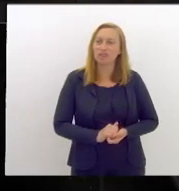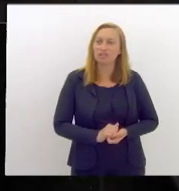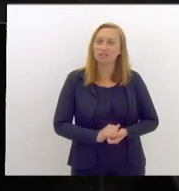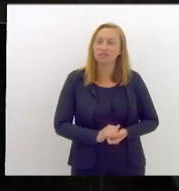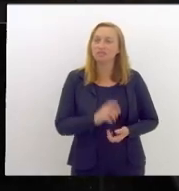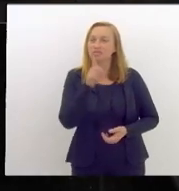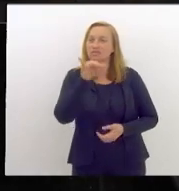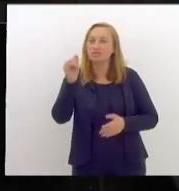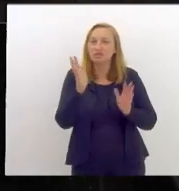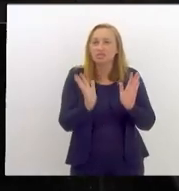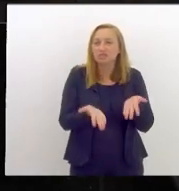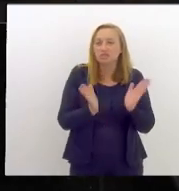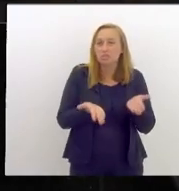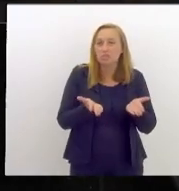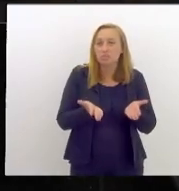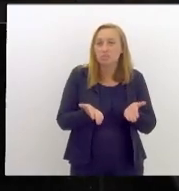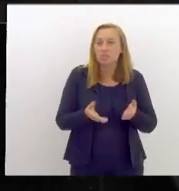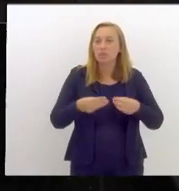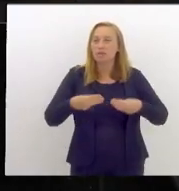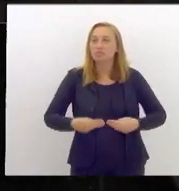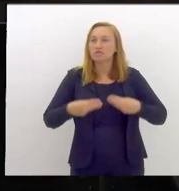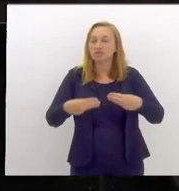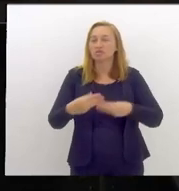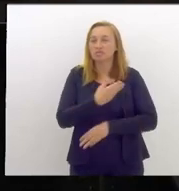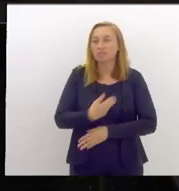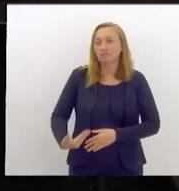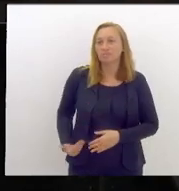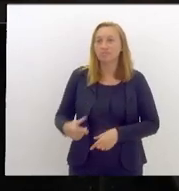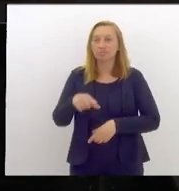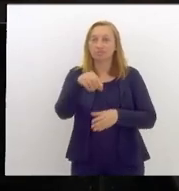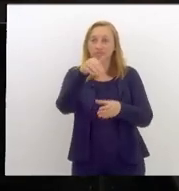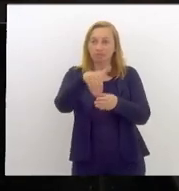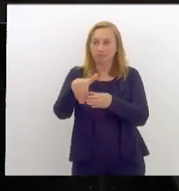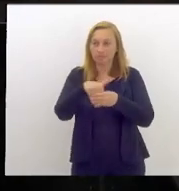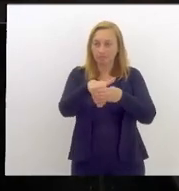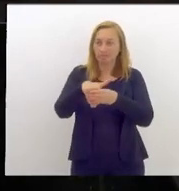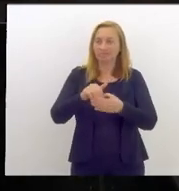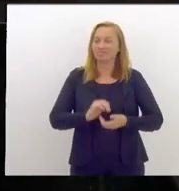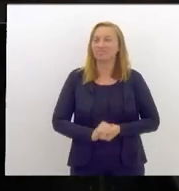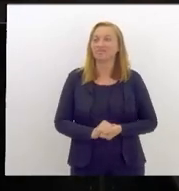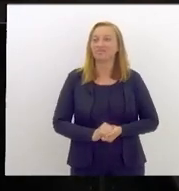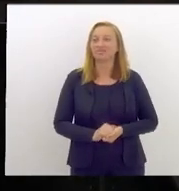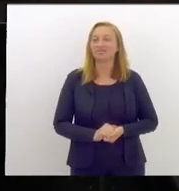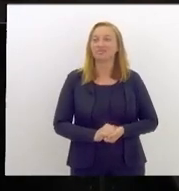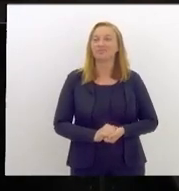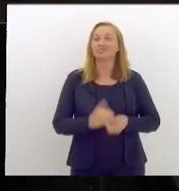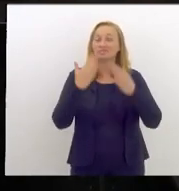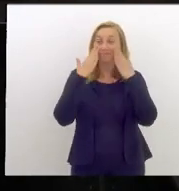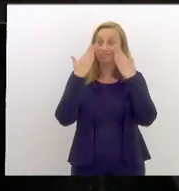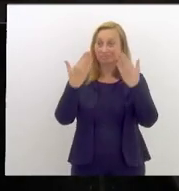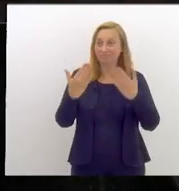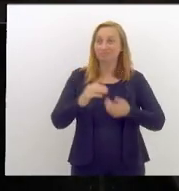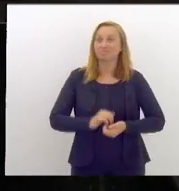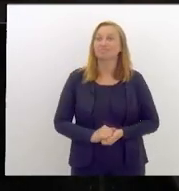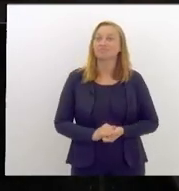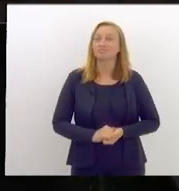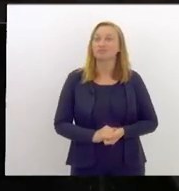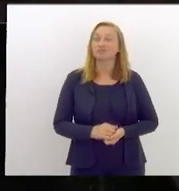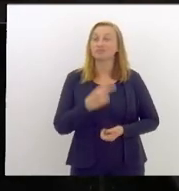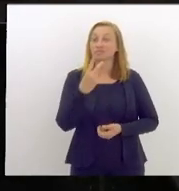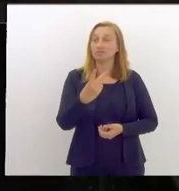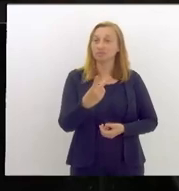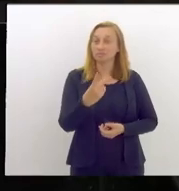de hoje o Ministério Público eleitoral apresentou duas